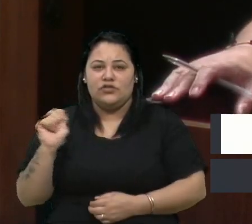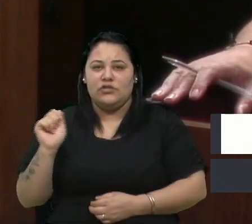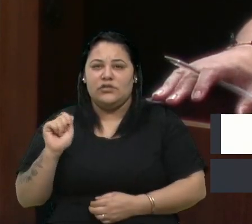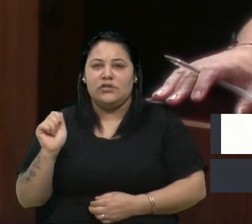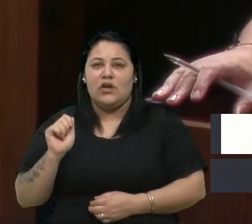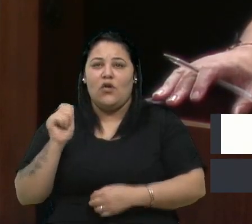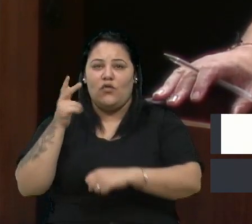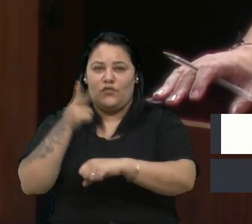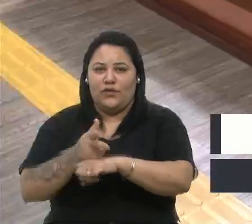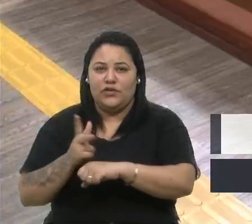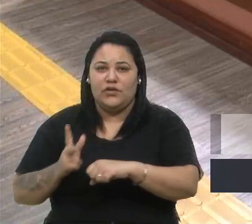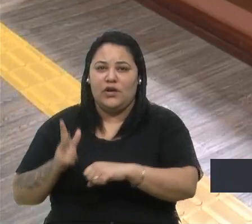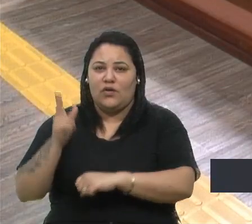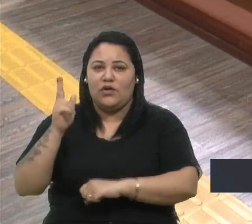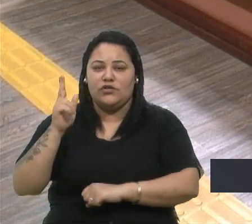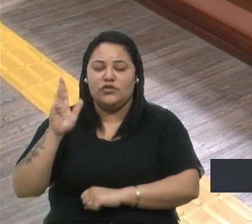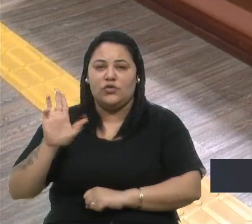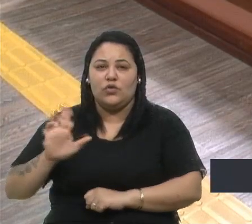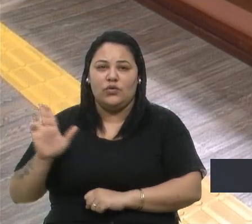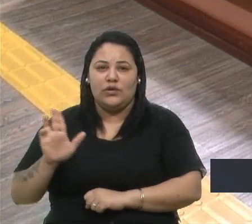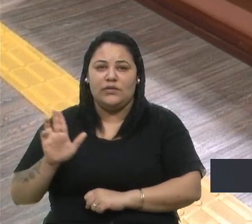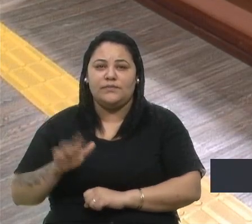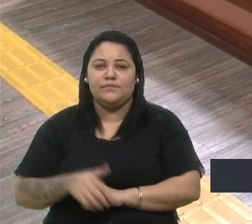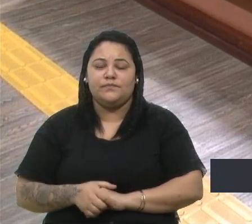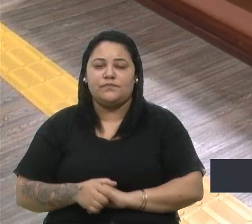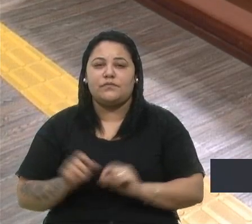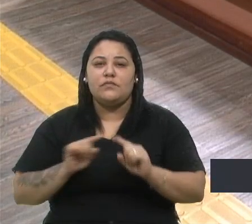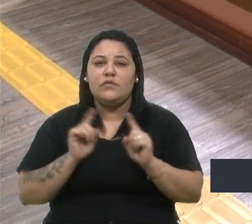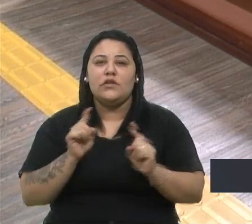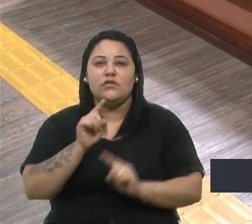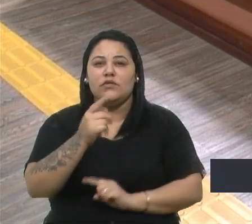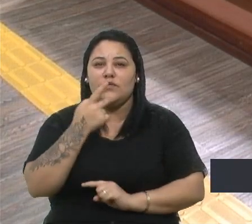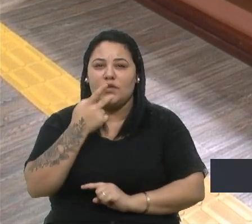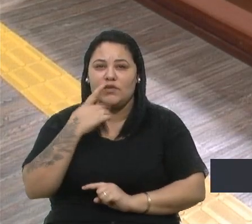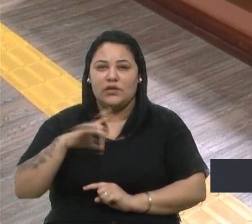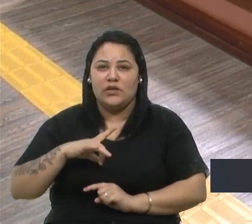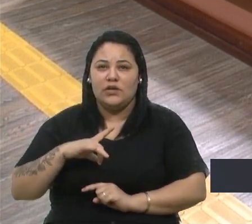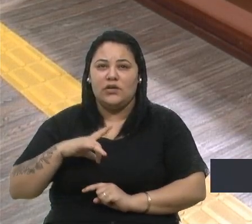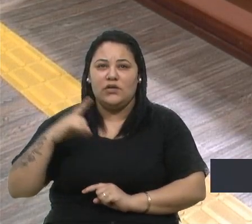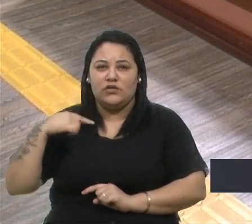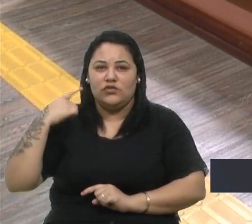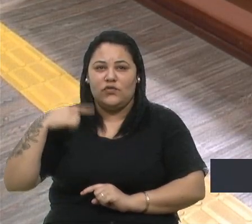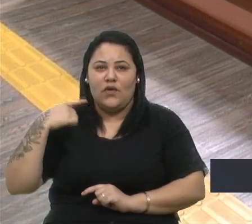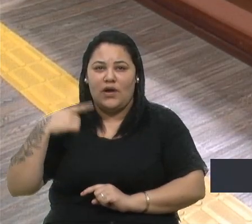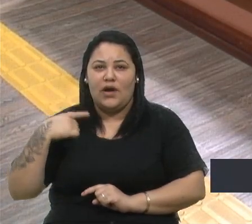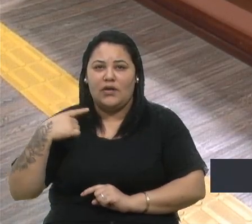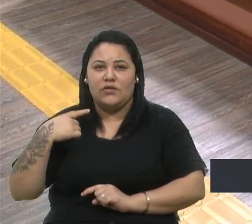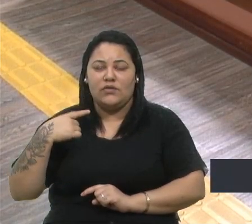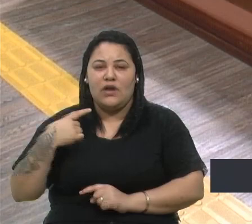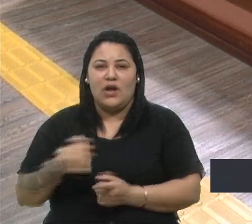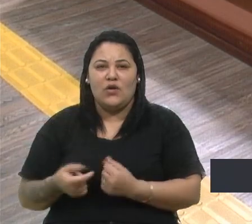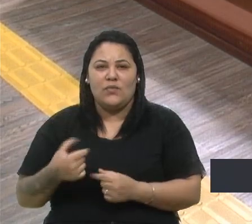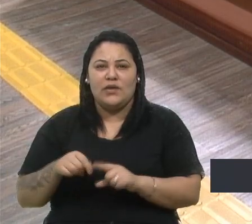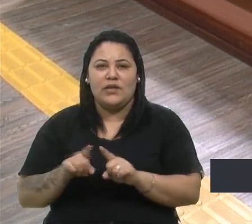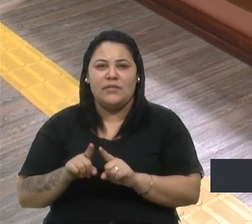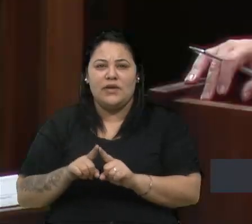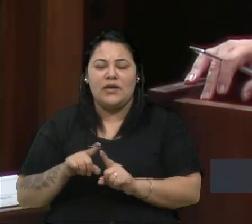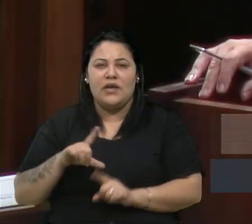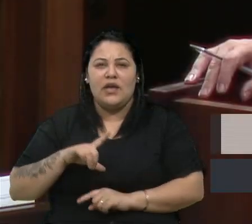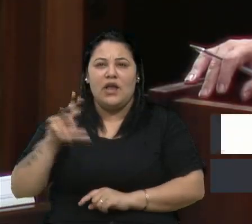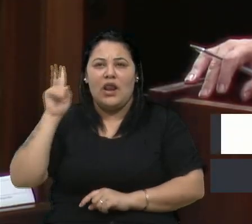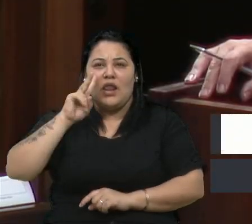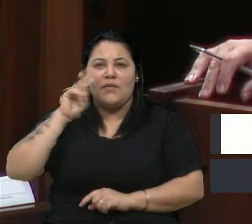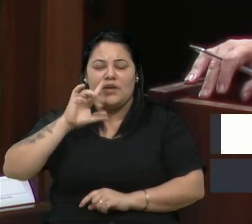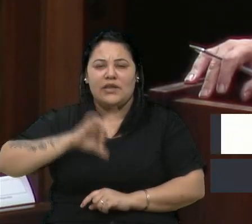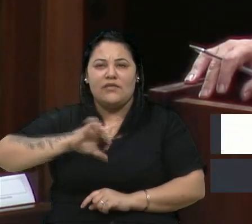o recorte do vídeo do Lula, mas o senhor falou que tem um advogado da economia, mas eu quero lembrar que teve um general da